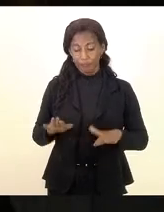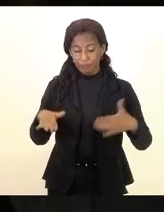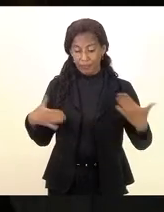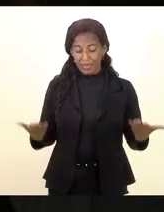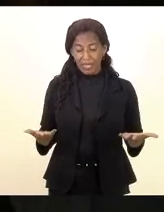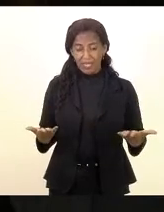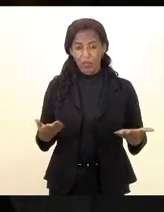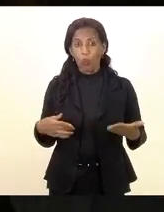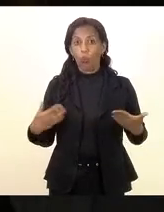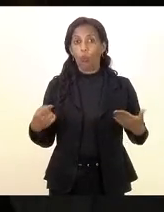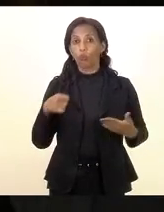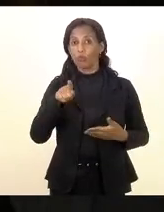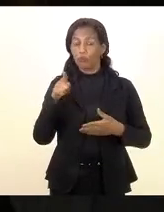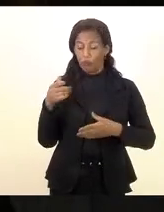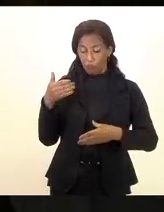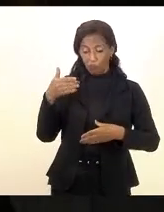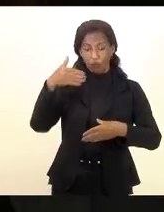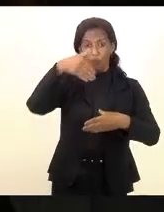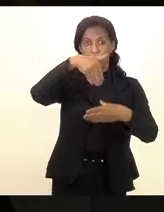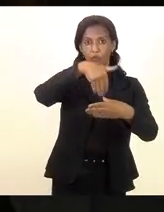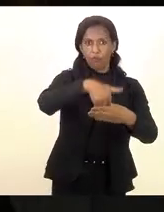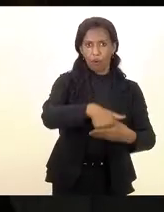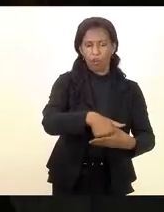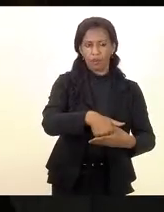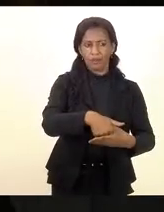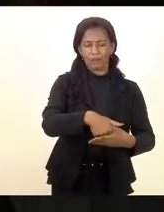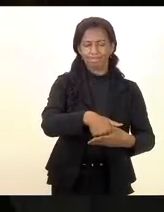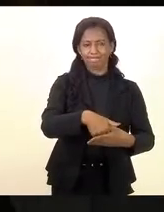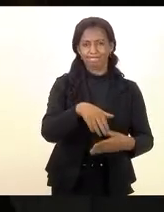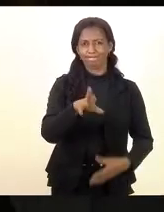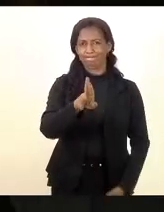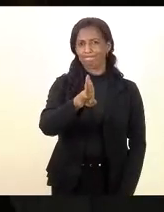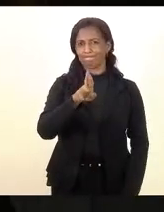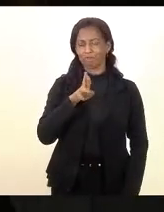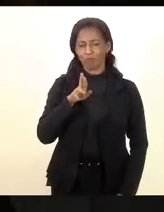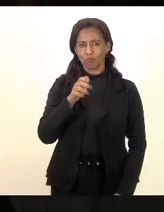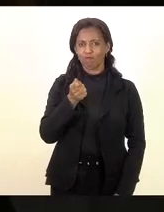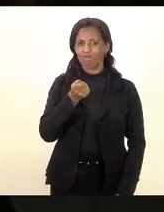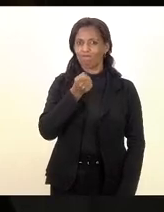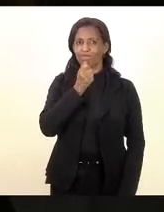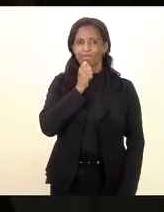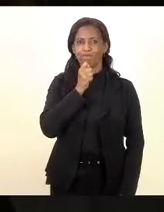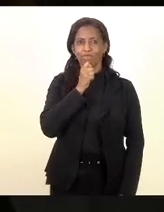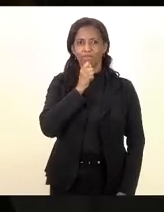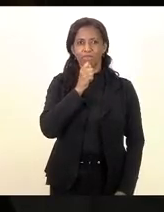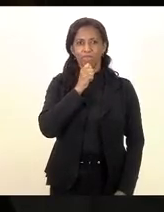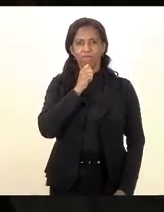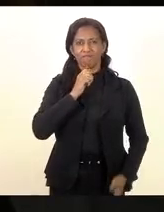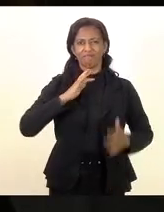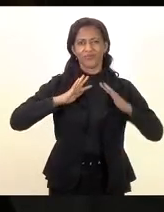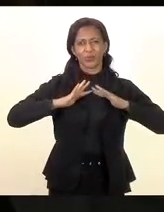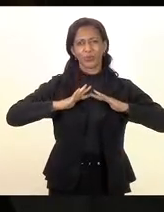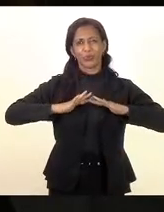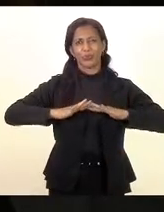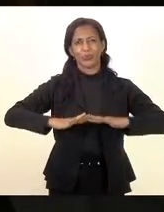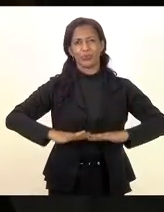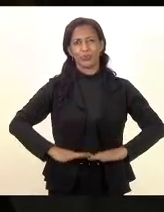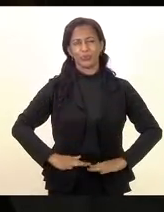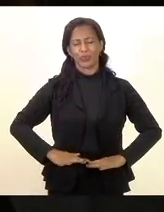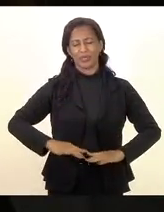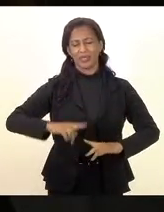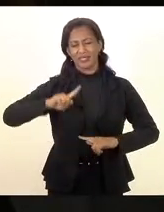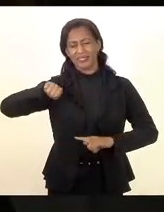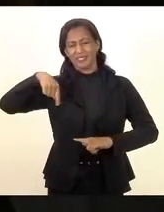deposita o voto e essa resposta não acontece vem uma frustração enorme e na outra eleição na